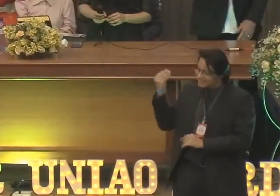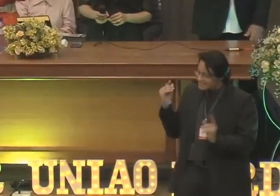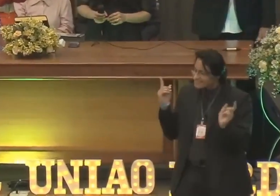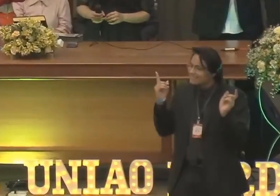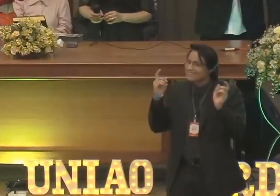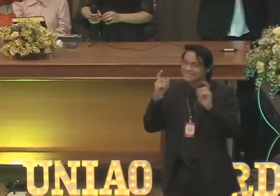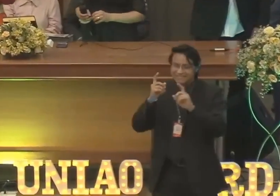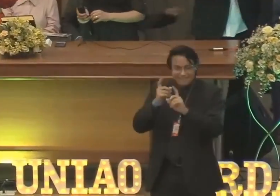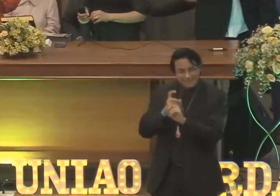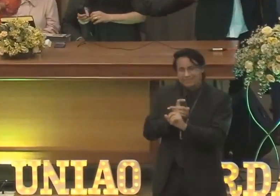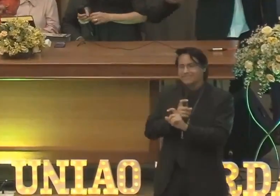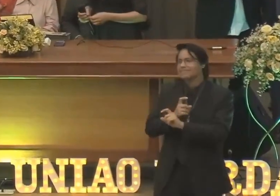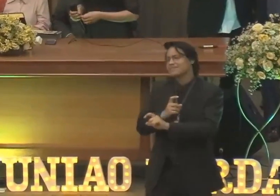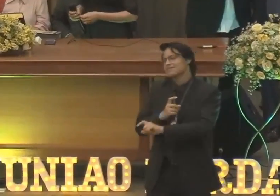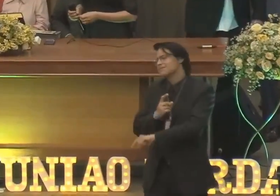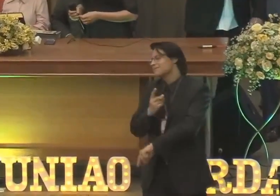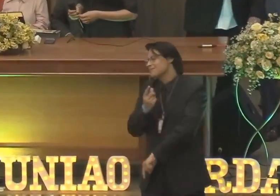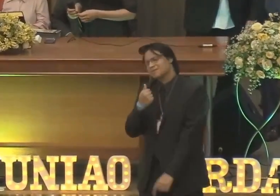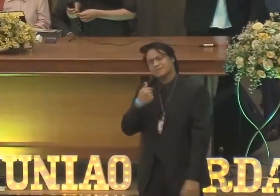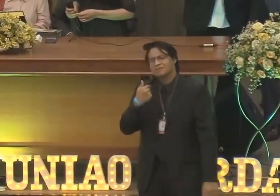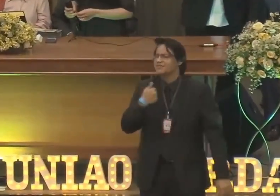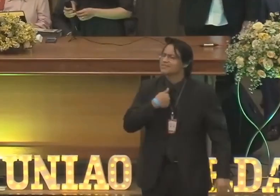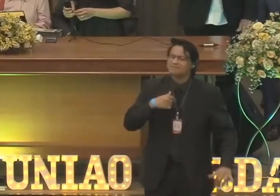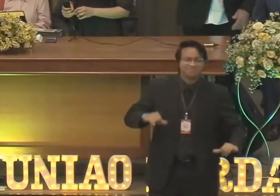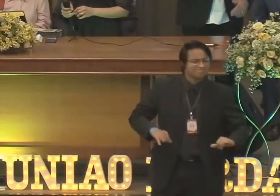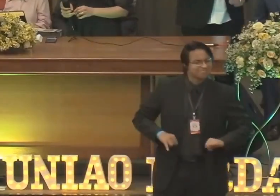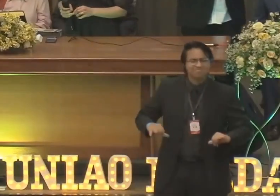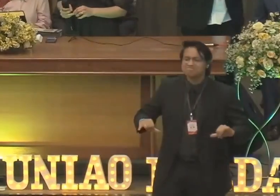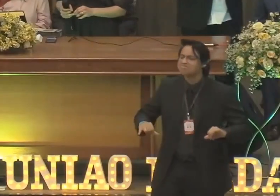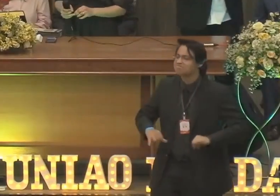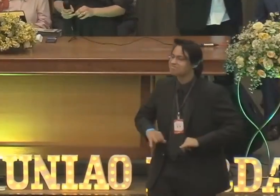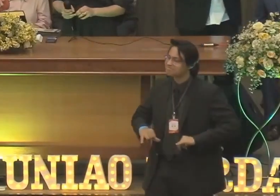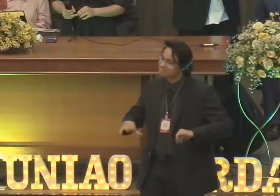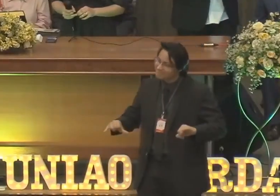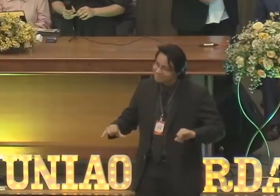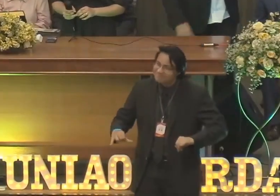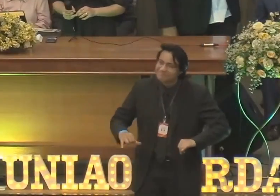vida quando os desenganos.